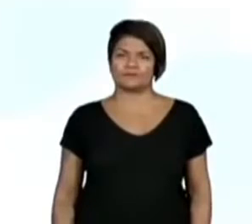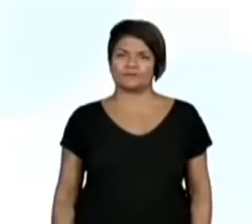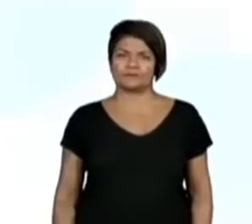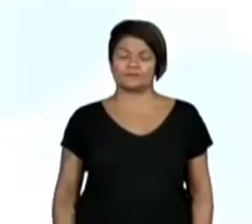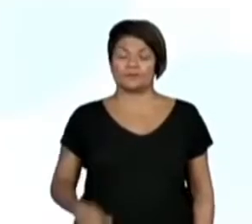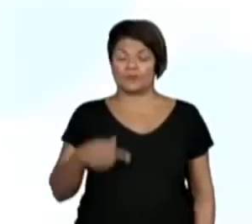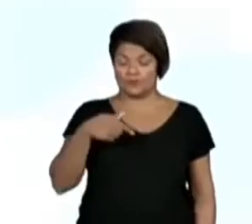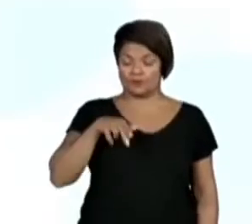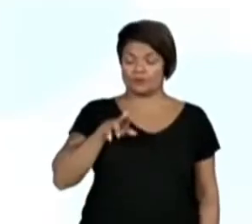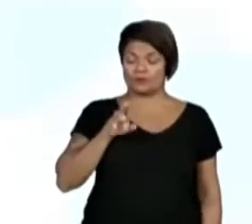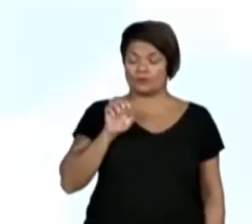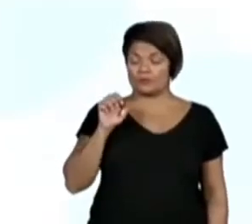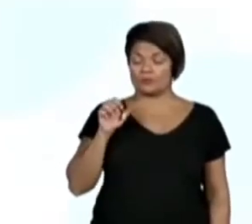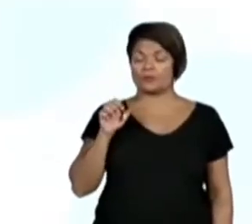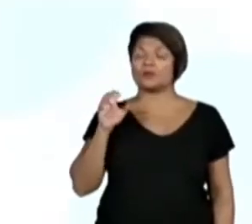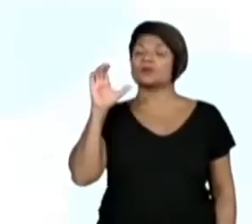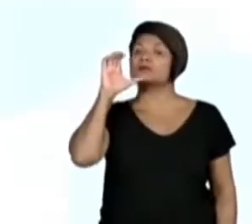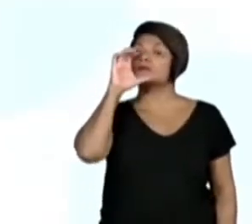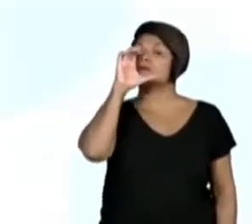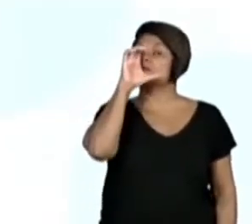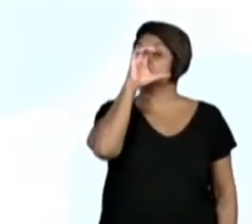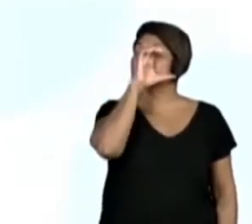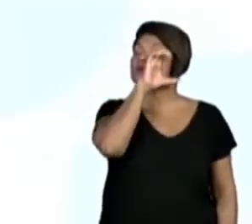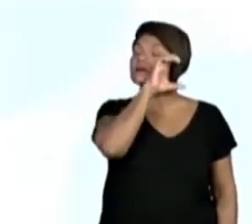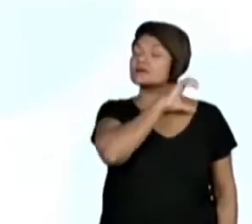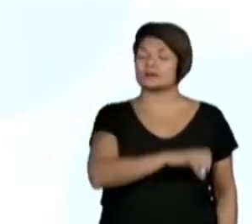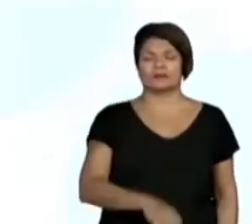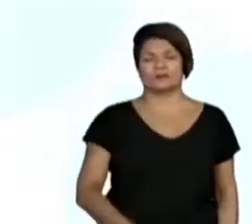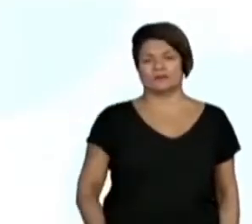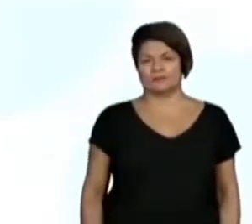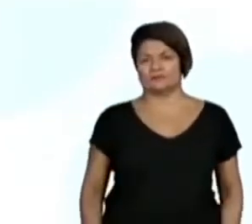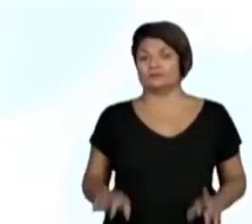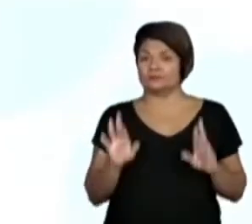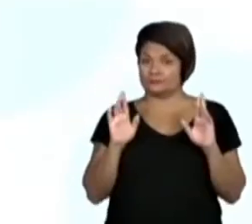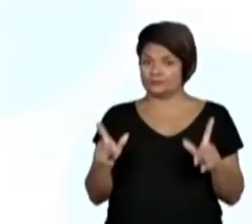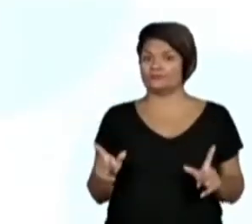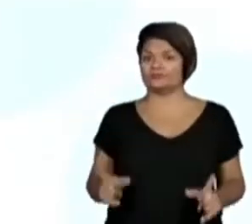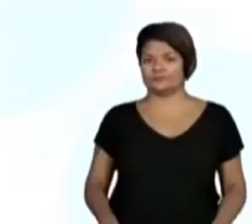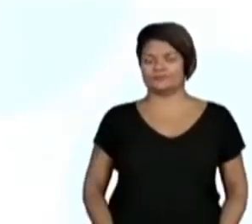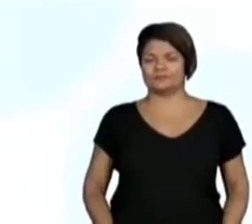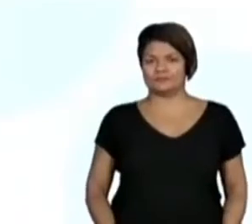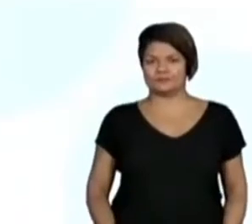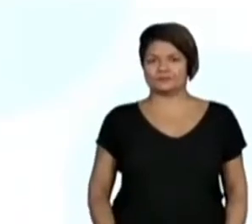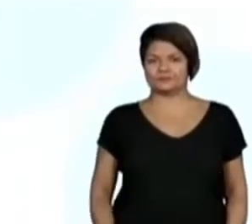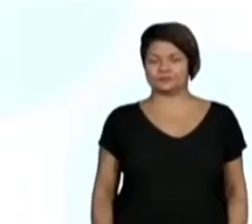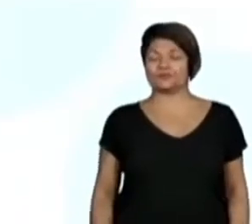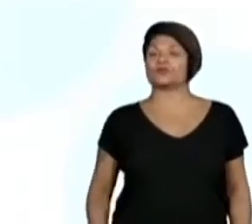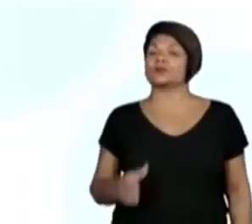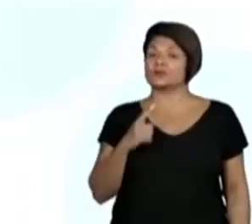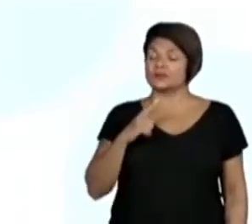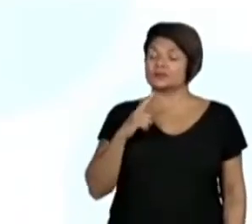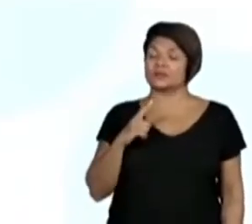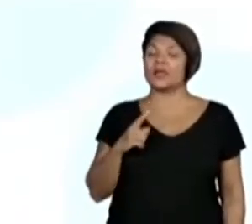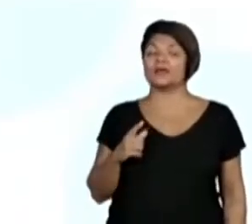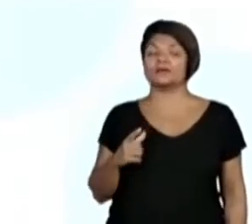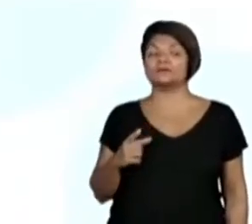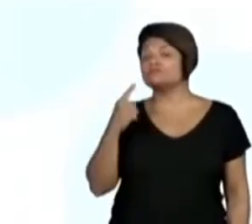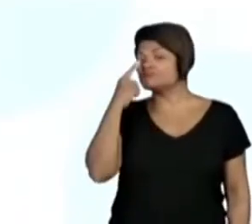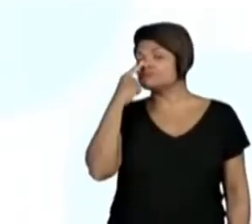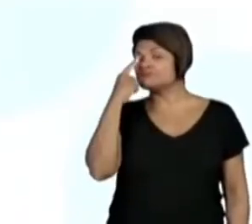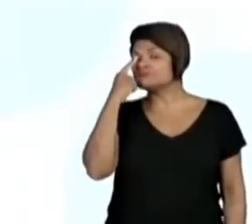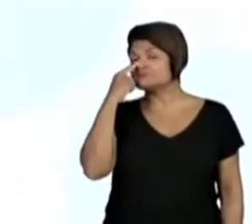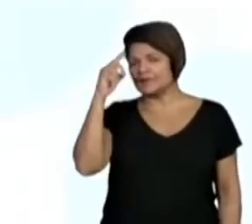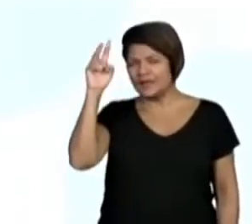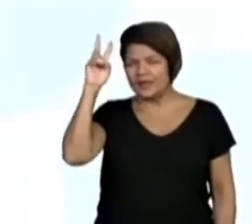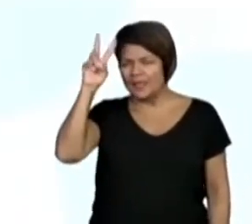Só que tem que escrever quente. E eu acho que vale ajudar. Sim. Existe aquela letra que o som também sai um pouco pelo